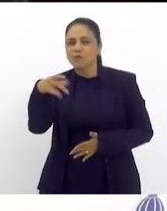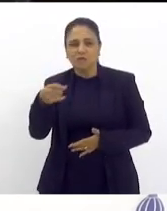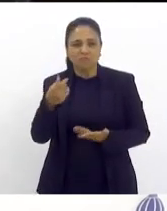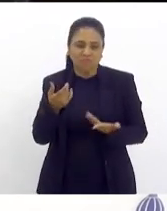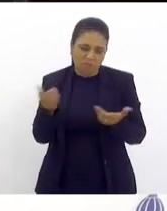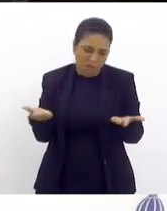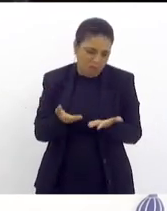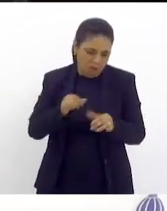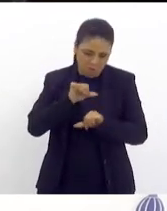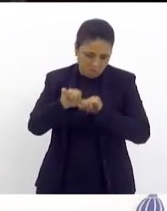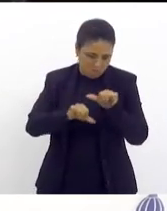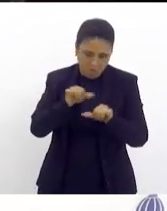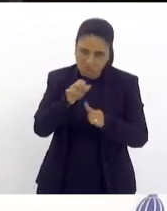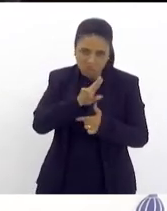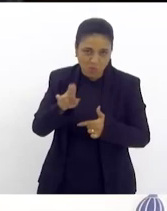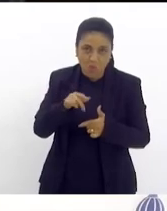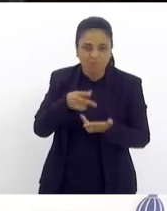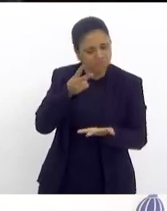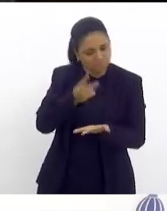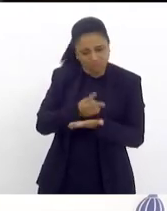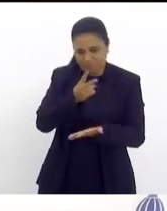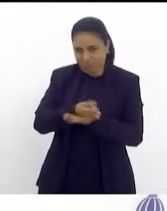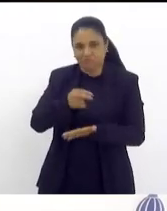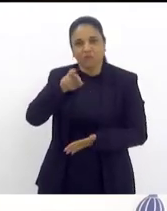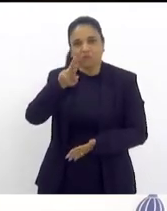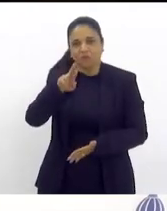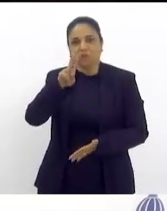outra maneira. É Rubinho mesmo.